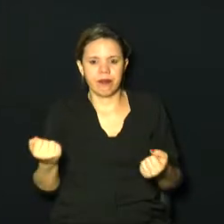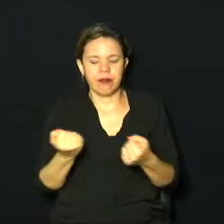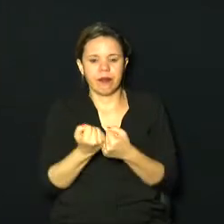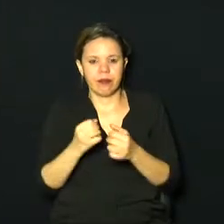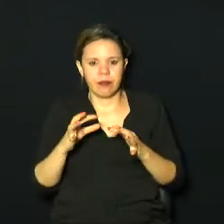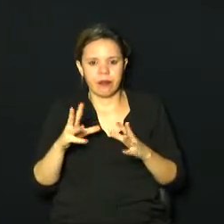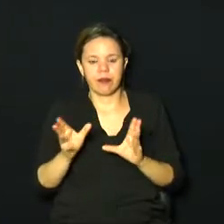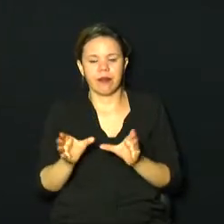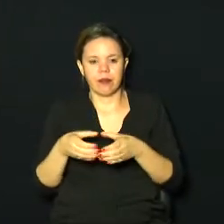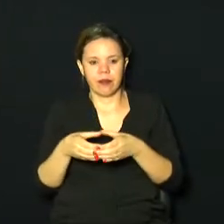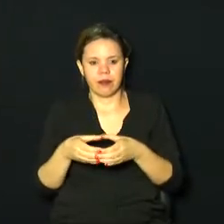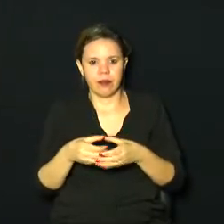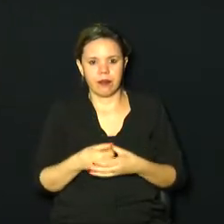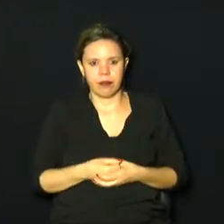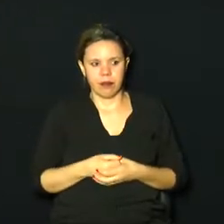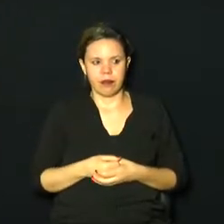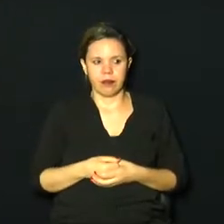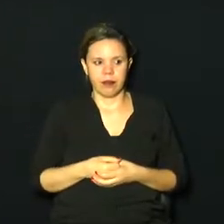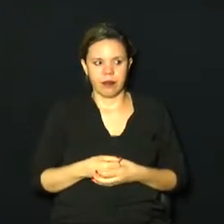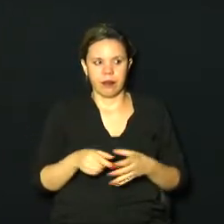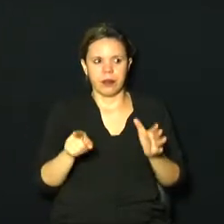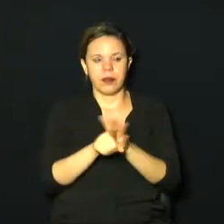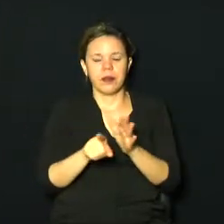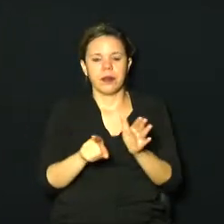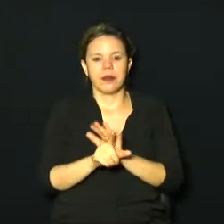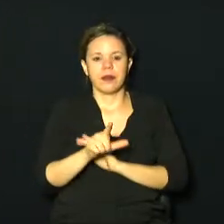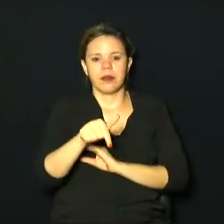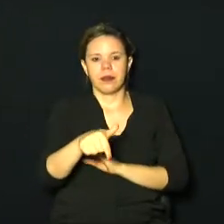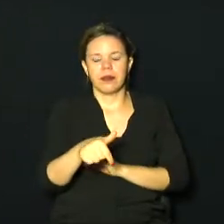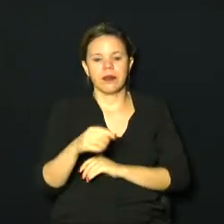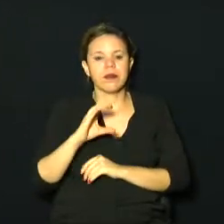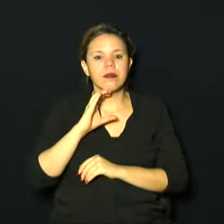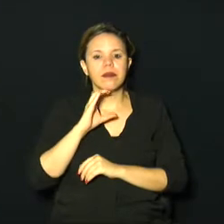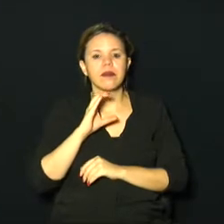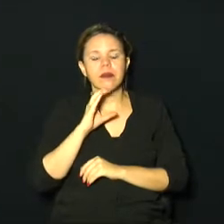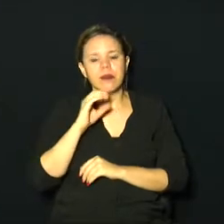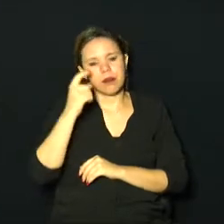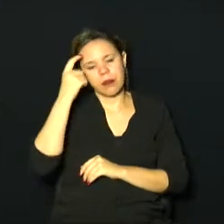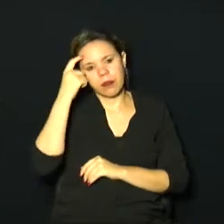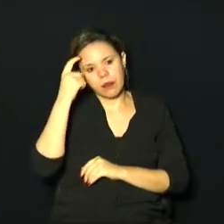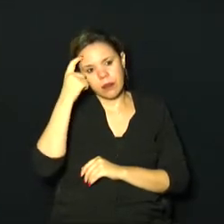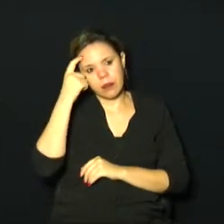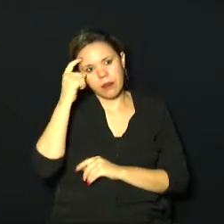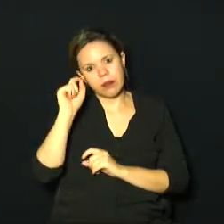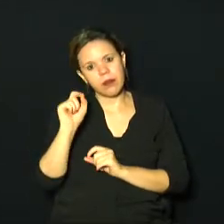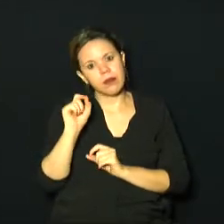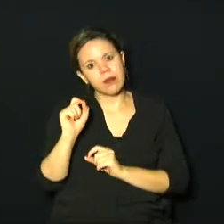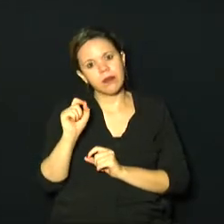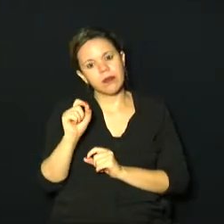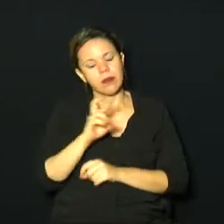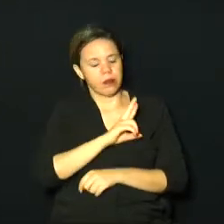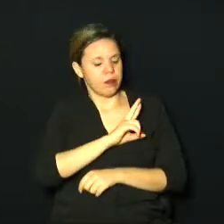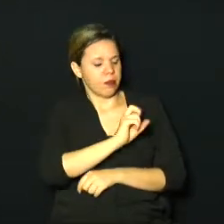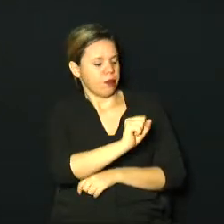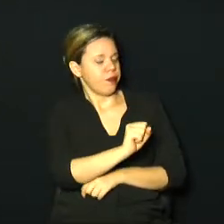toda a comissão. E até pergunto depois, vereador Carlão, para pensar nesse encaminhamento, o